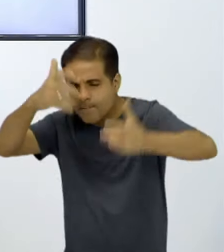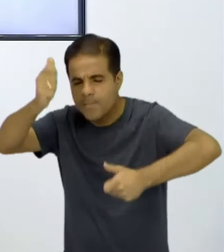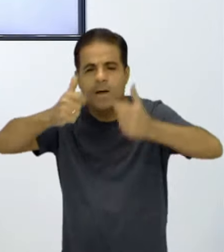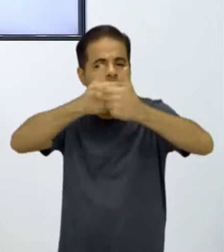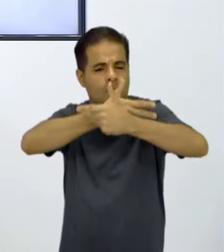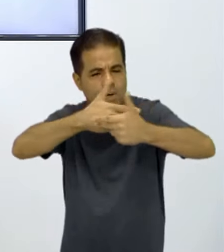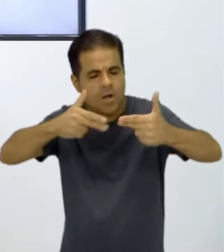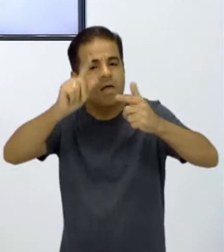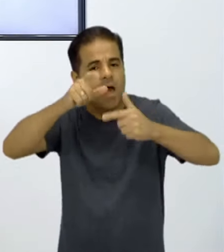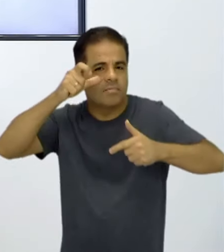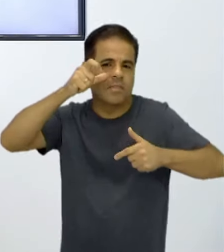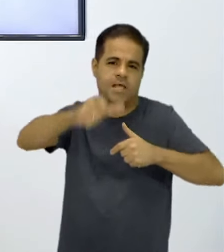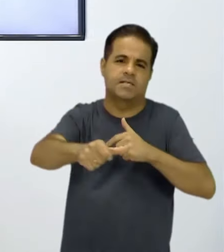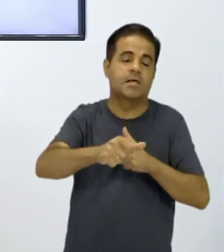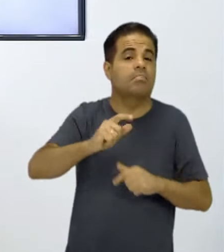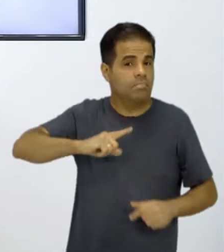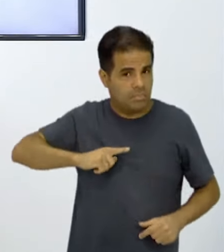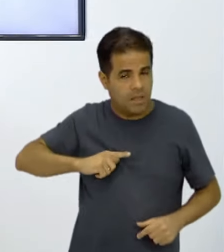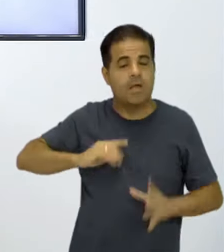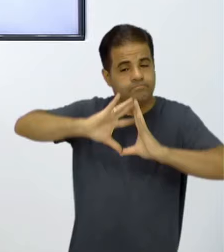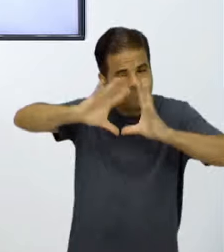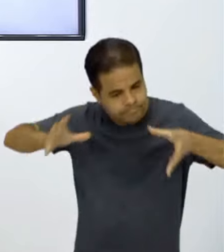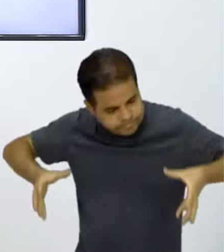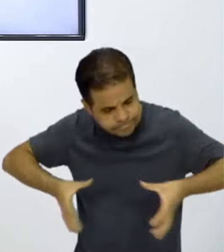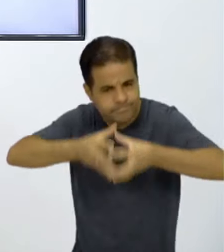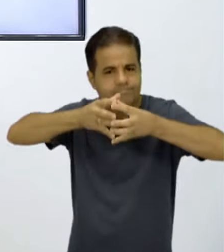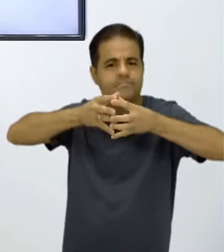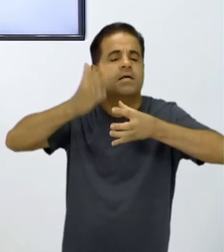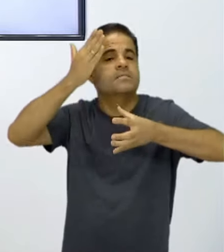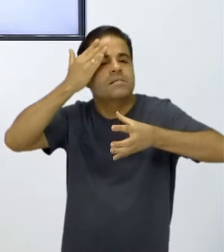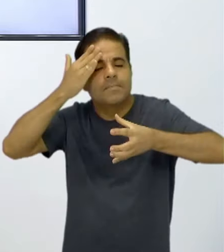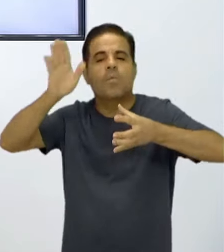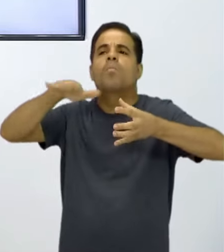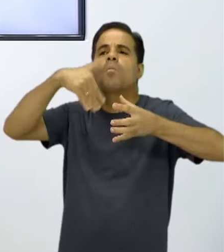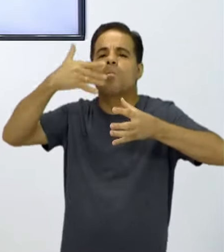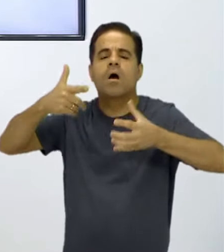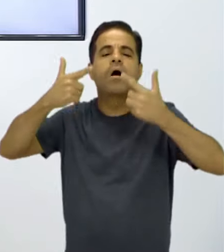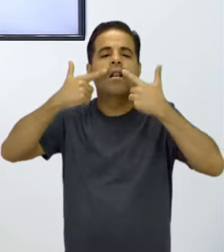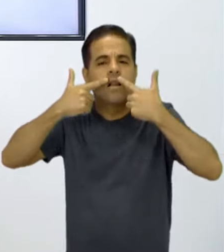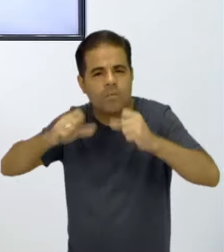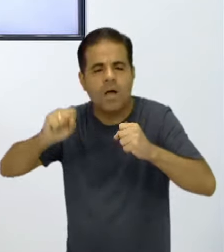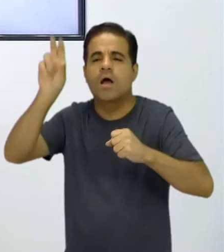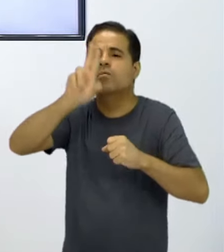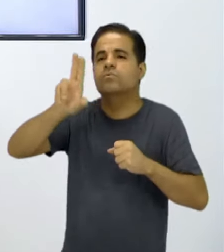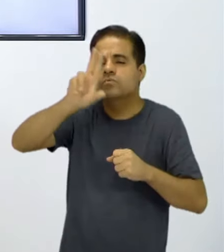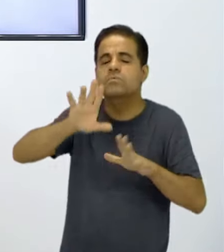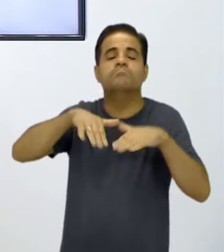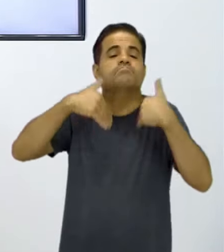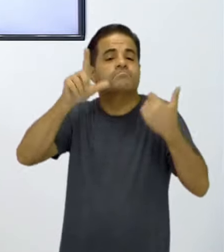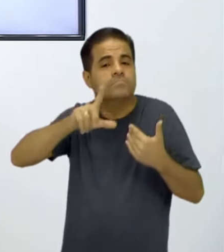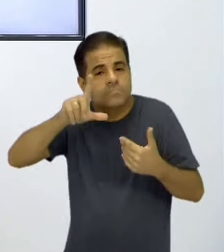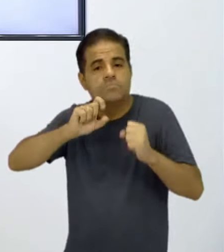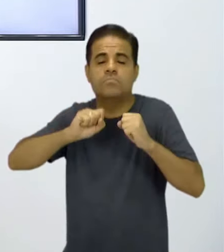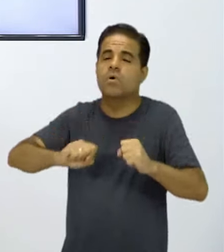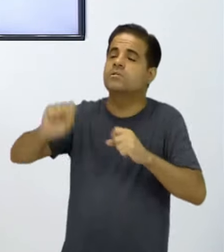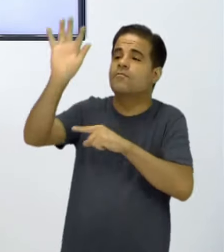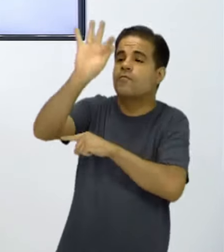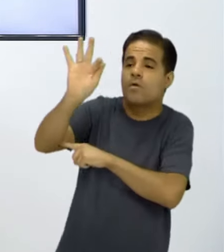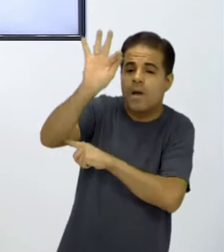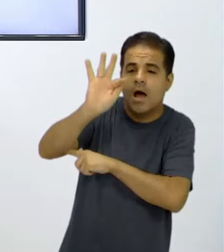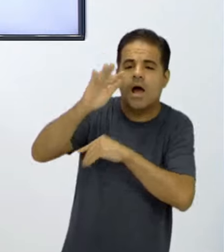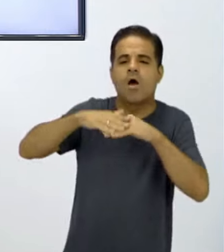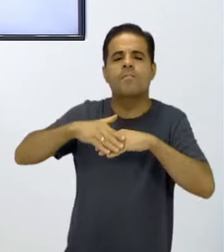alguma coisa é interessante que existe esse público-alvo para eu saber o tipo de linguagem que eu vou usar ali posso ser mais